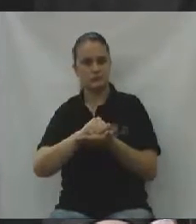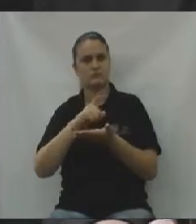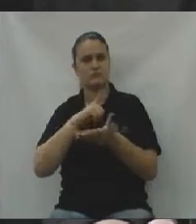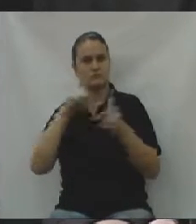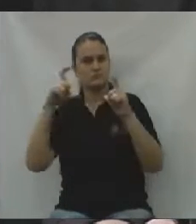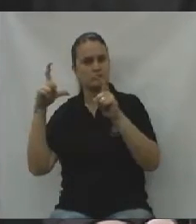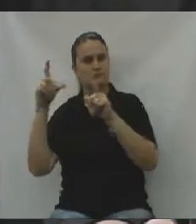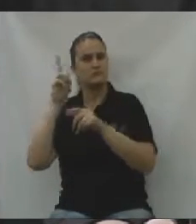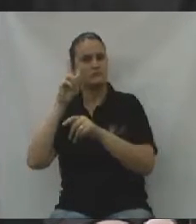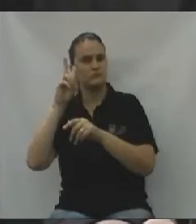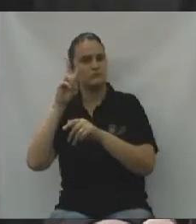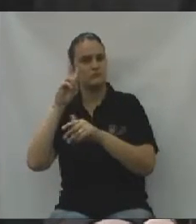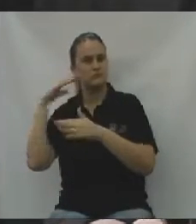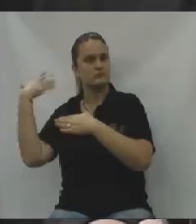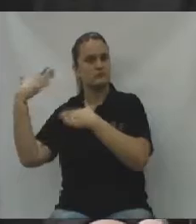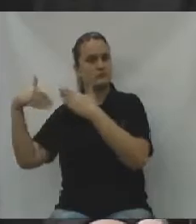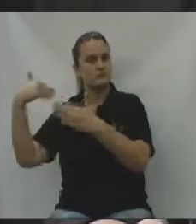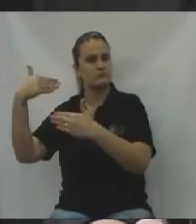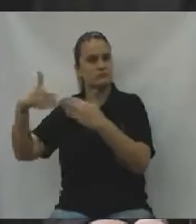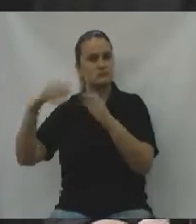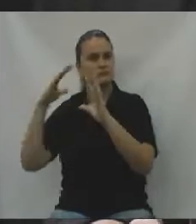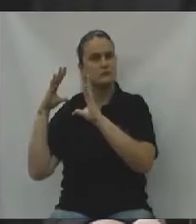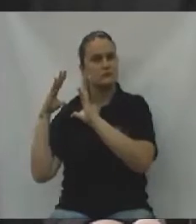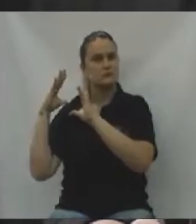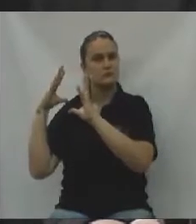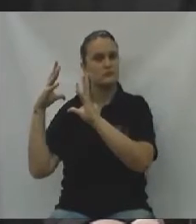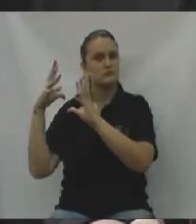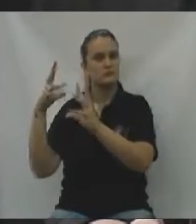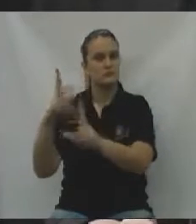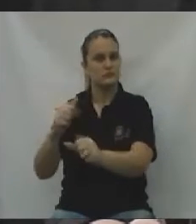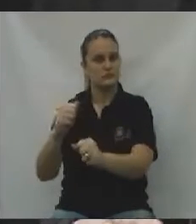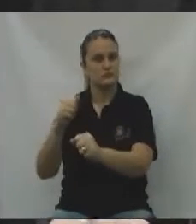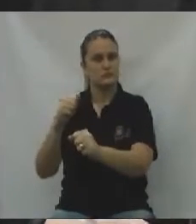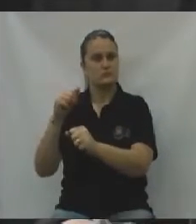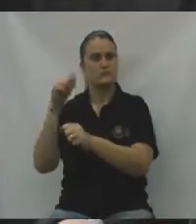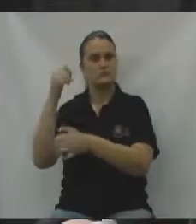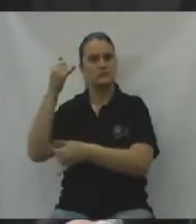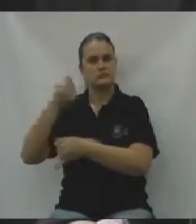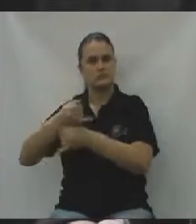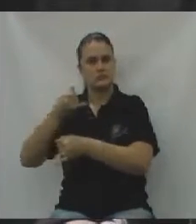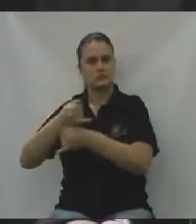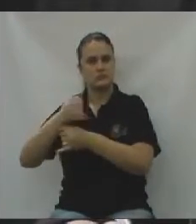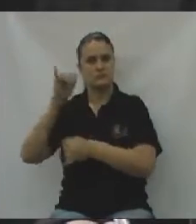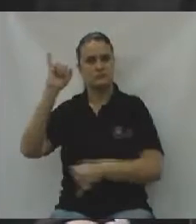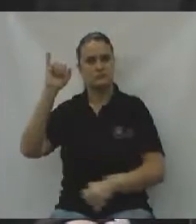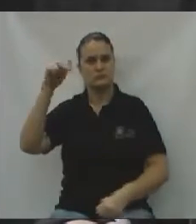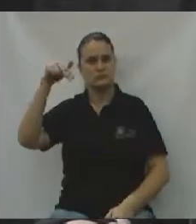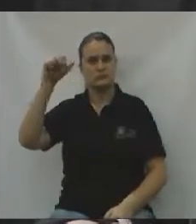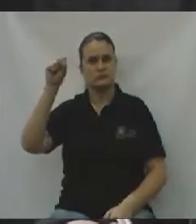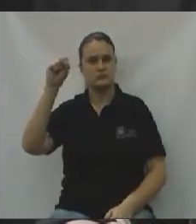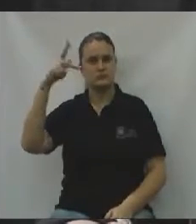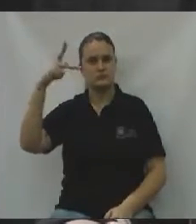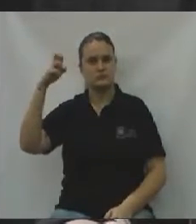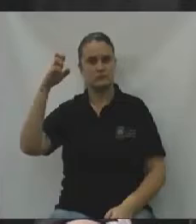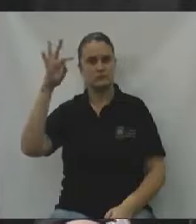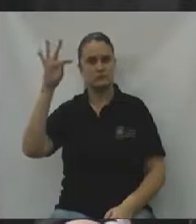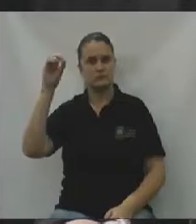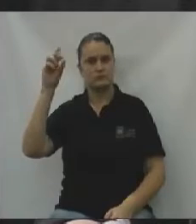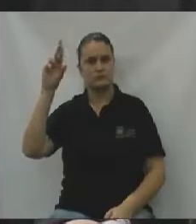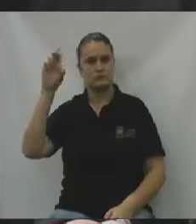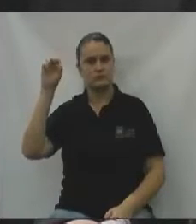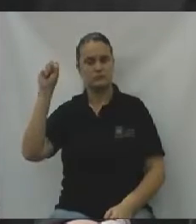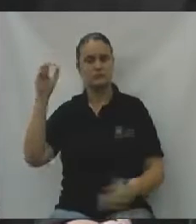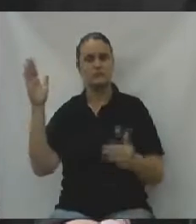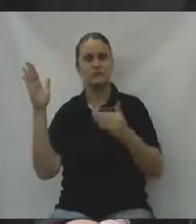retrata todos os inspetores que anteriormente assim eram chamados, até chegar